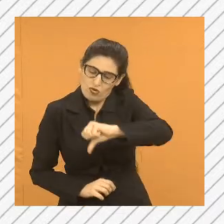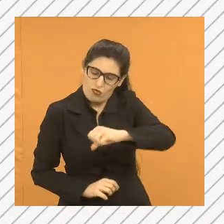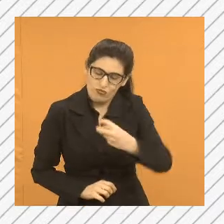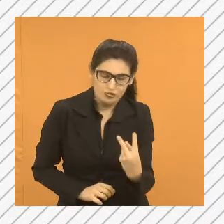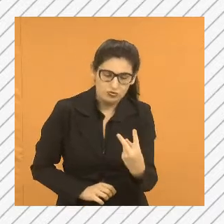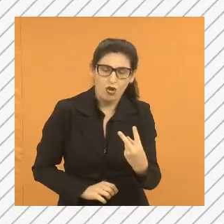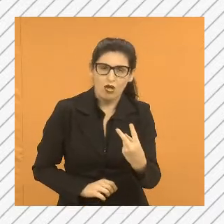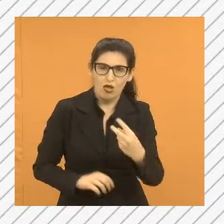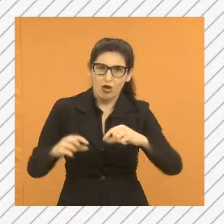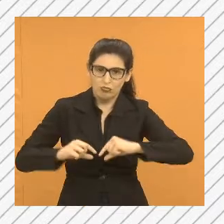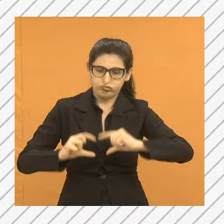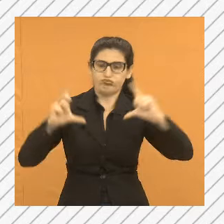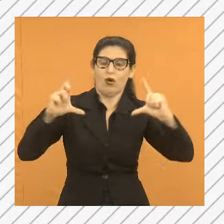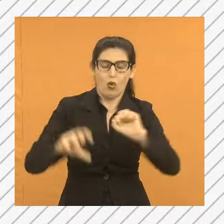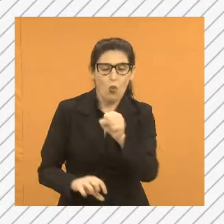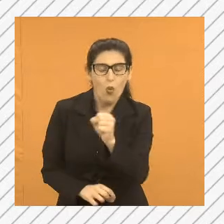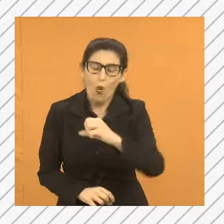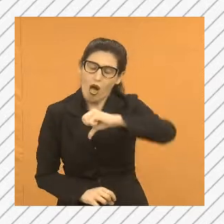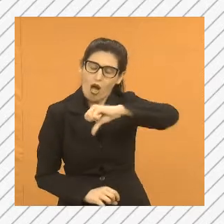para